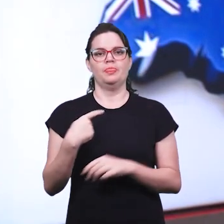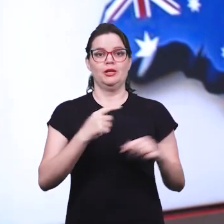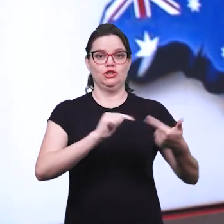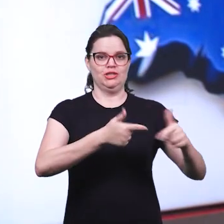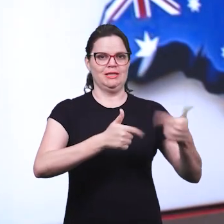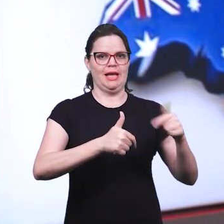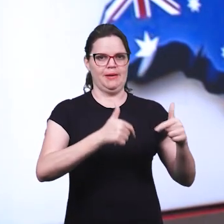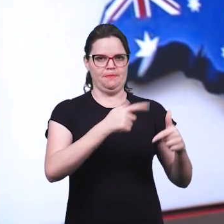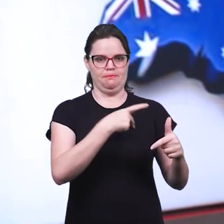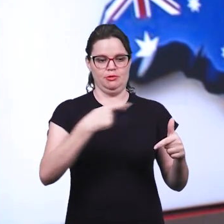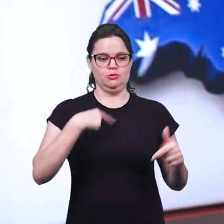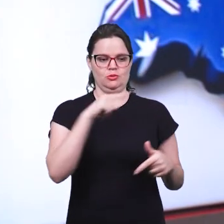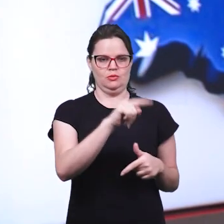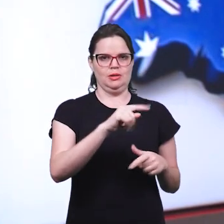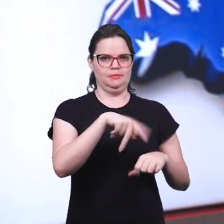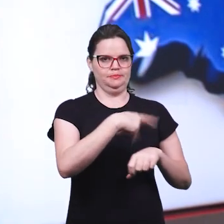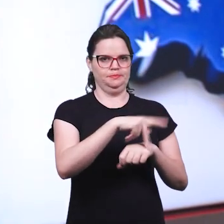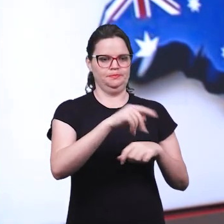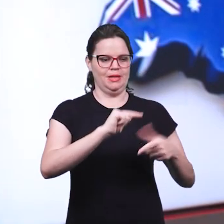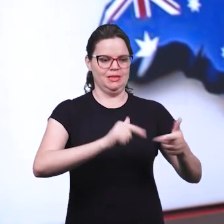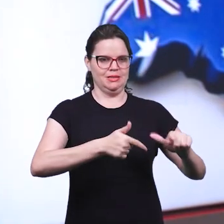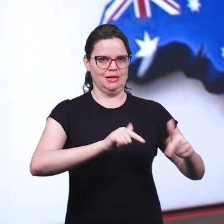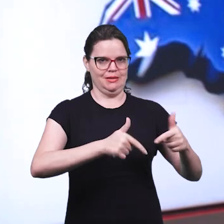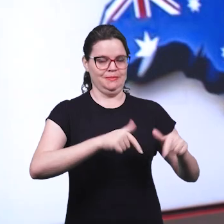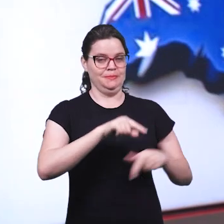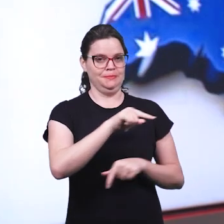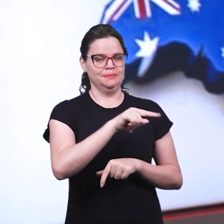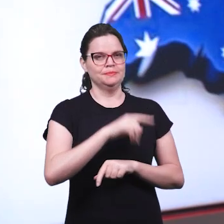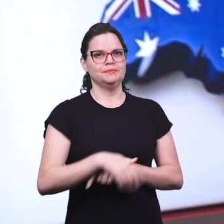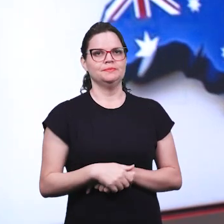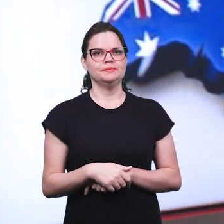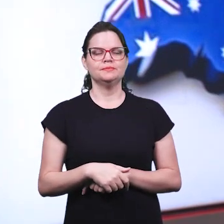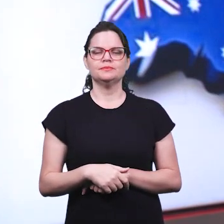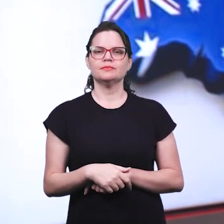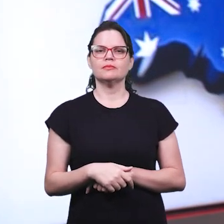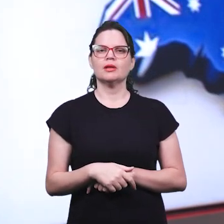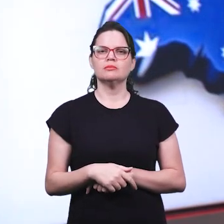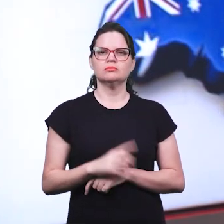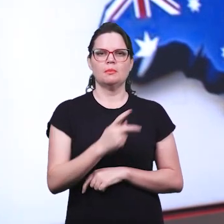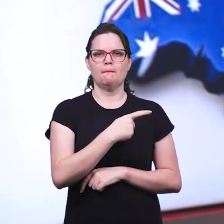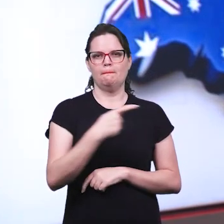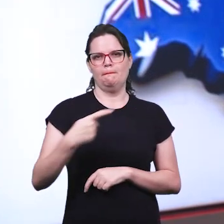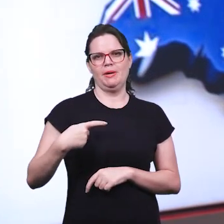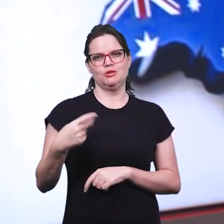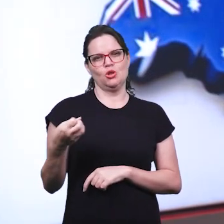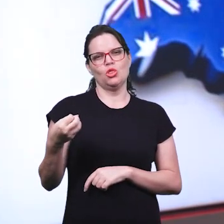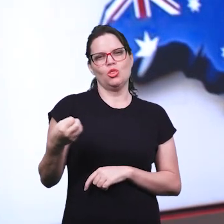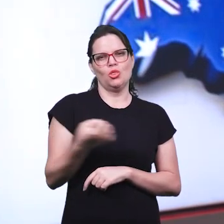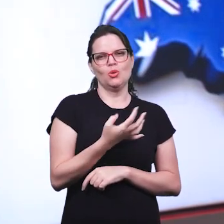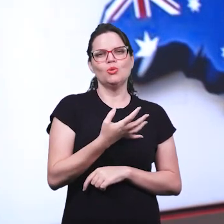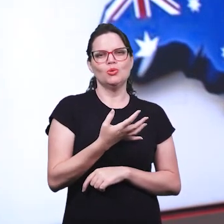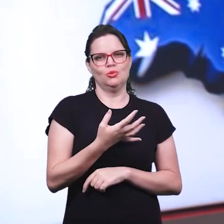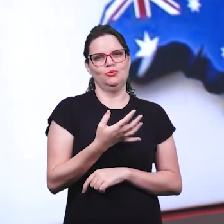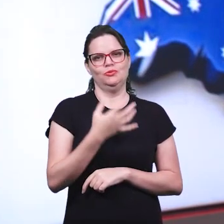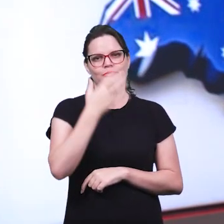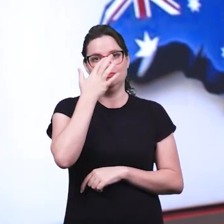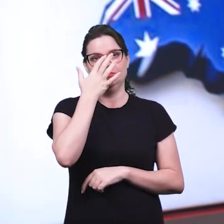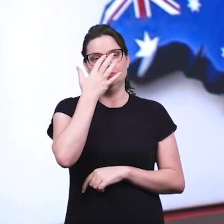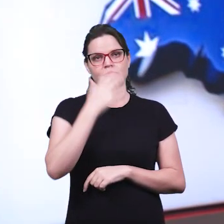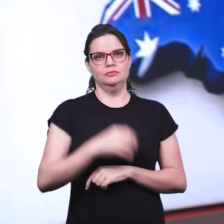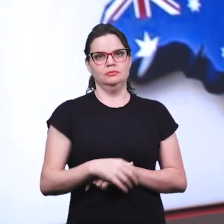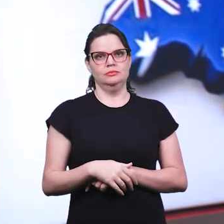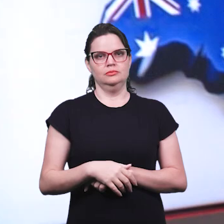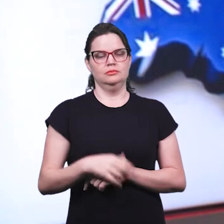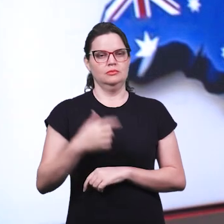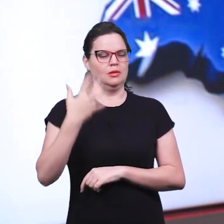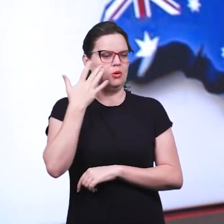Israel. Era um pastor relativamente novo em nosso meio, nós não conhecíamos nada a respeito